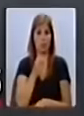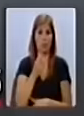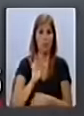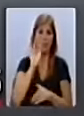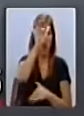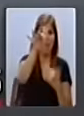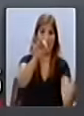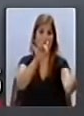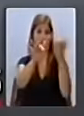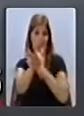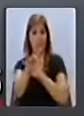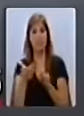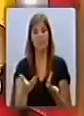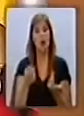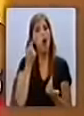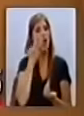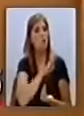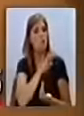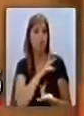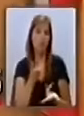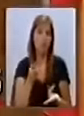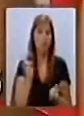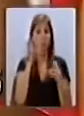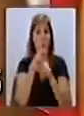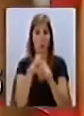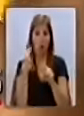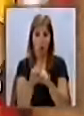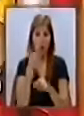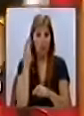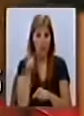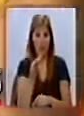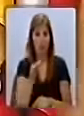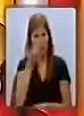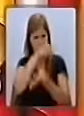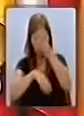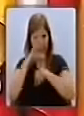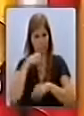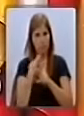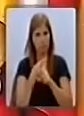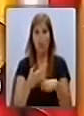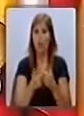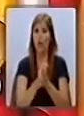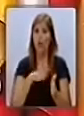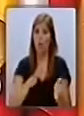uma experiência de vida e um amadurecimento pessoal e profissional que todos querem aproveitar em pleno.